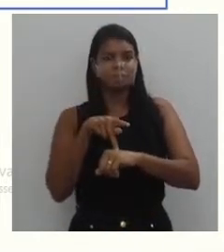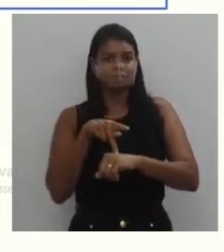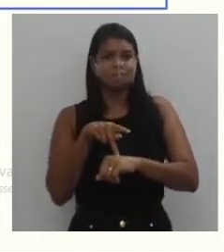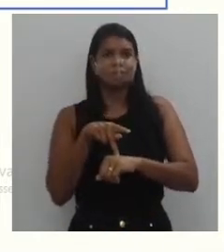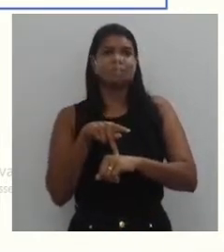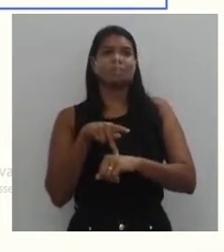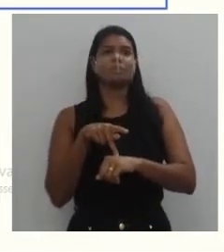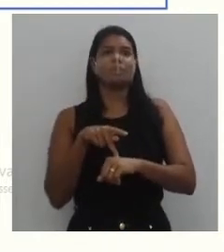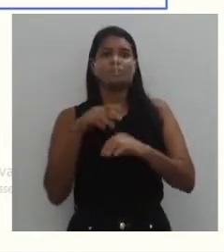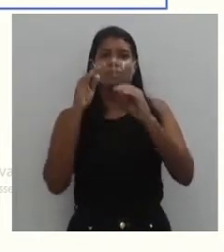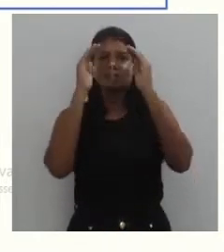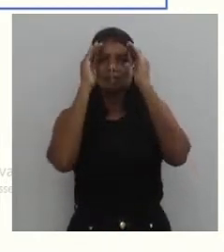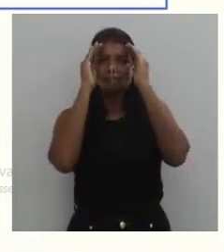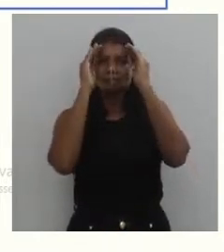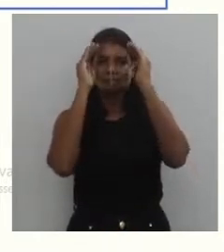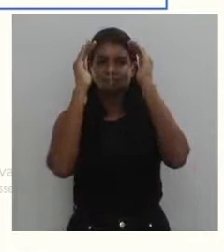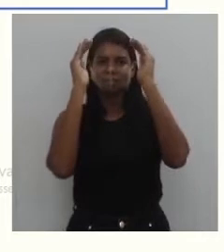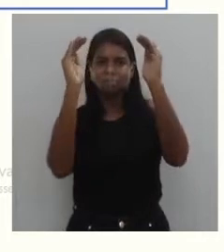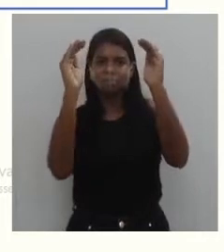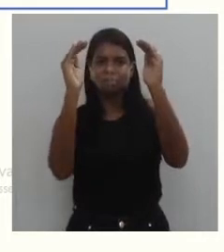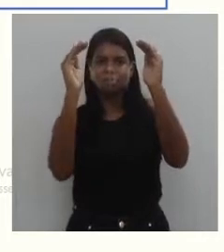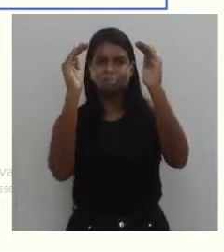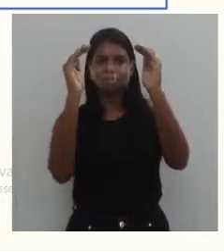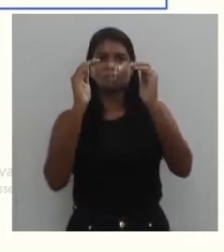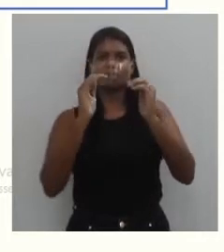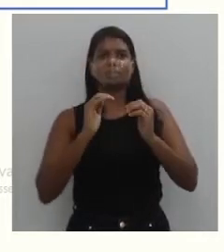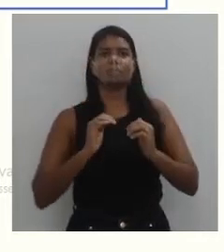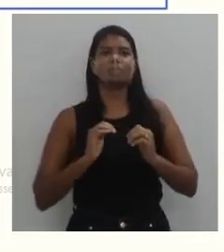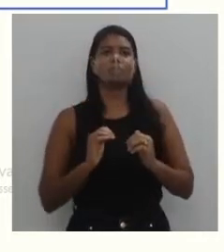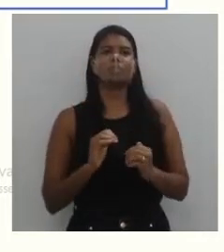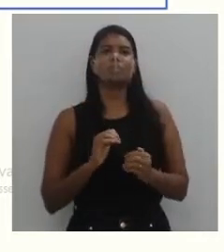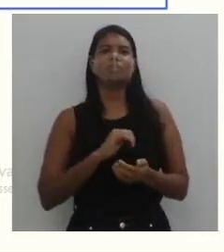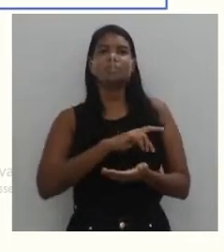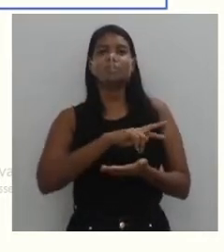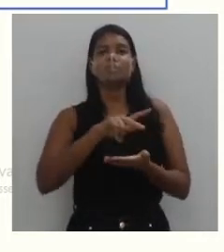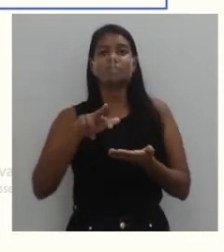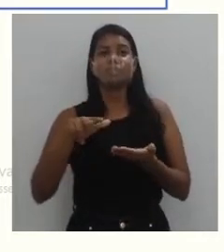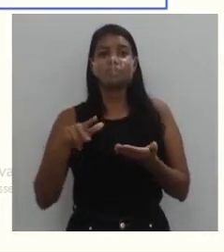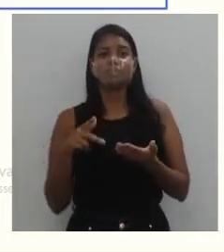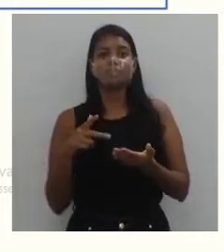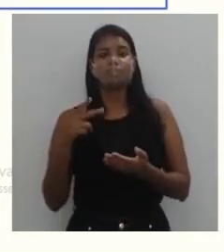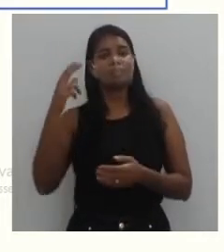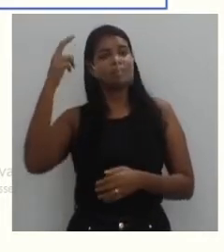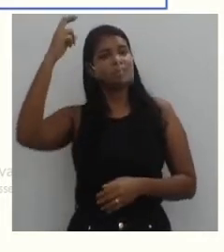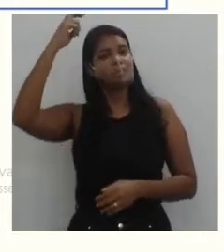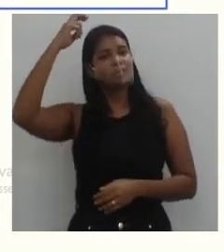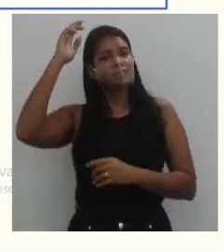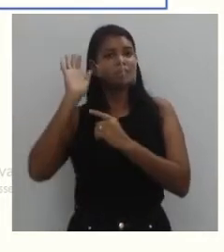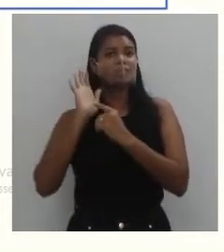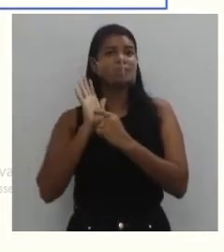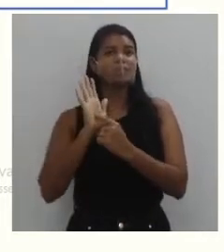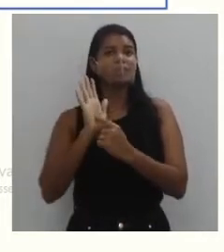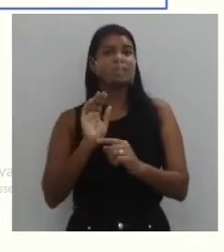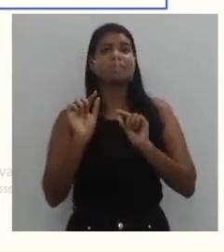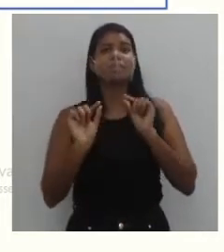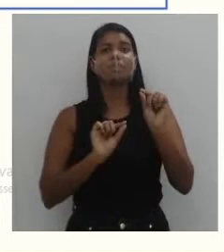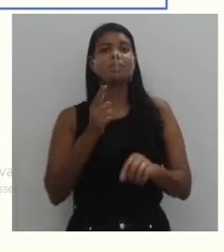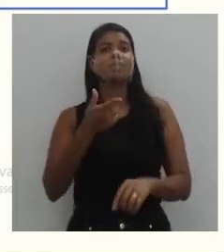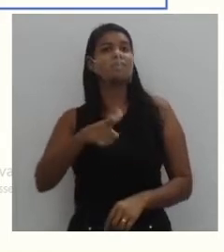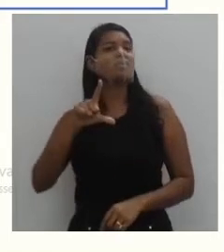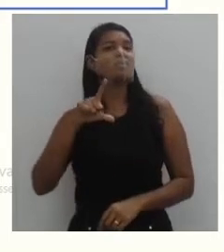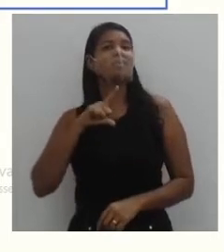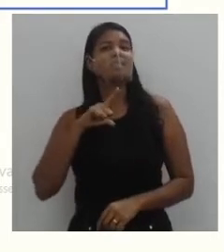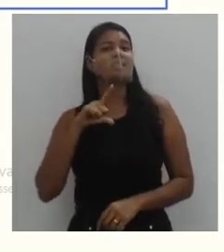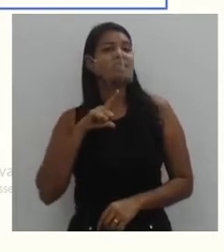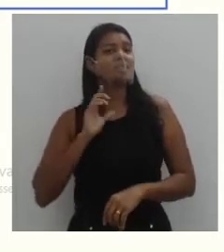do reconhecimento e respeito, olhem a palavra respeito, das diferentes culturas, mostrando que